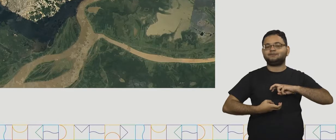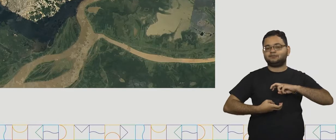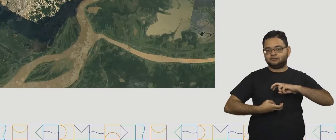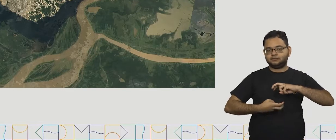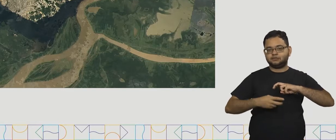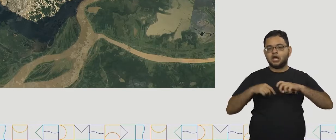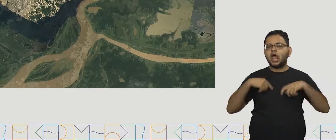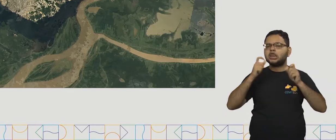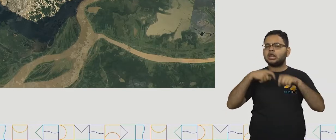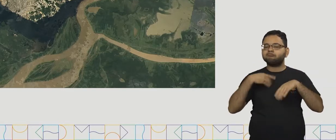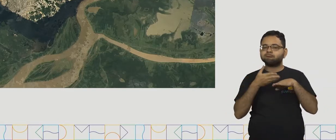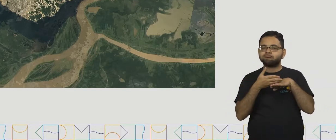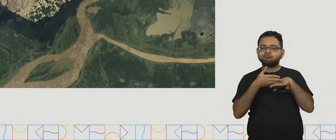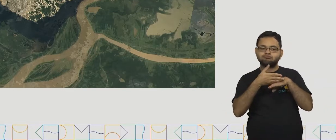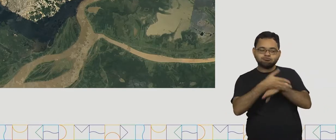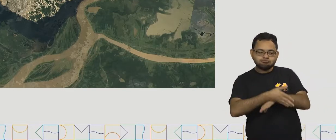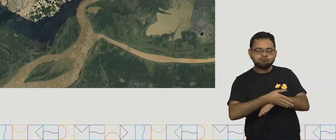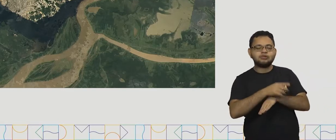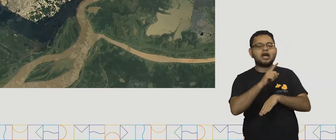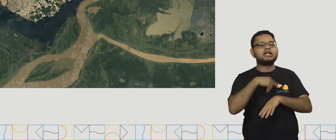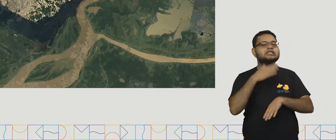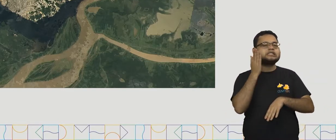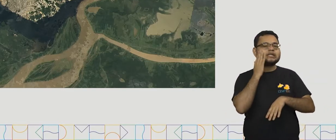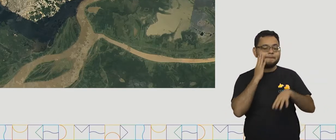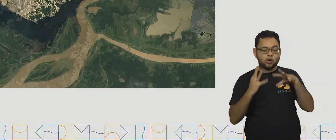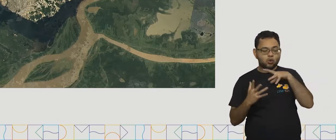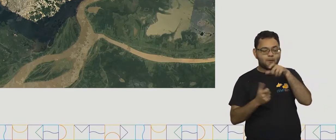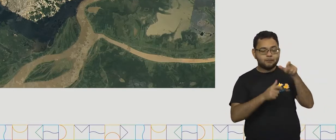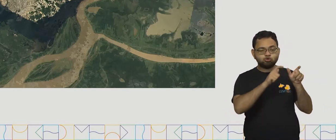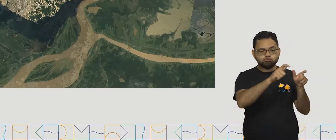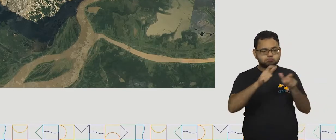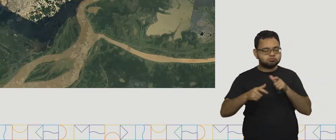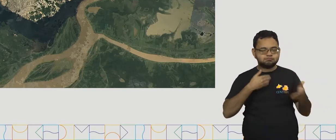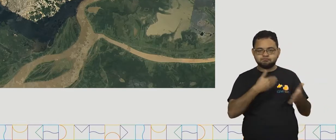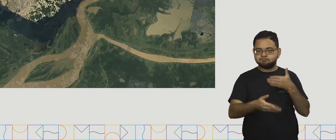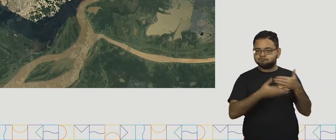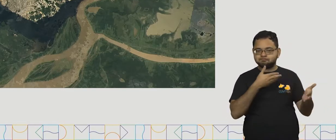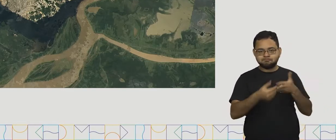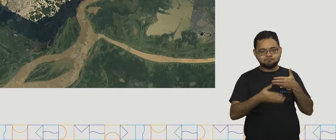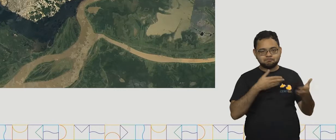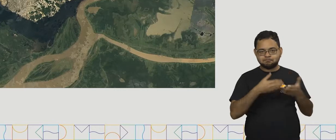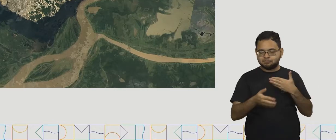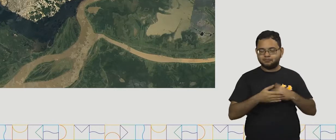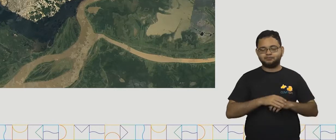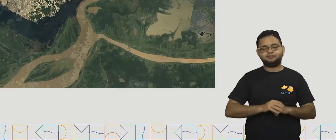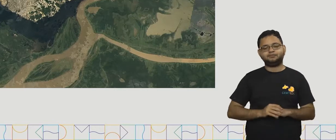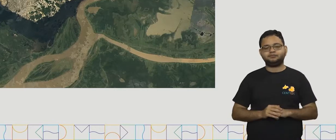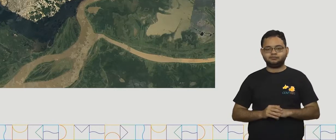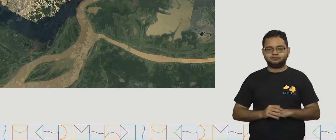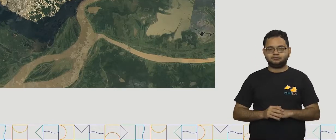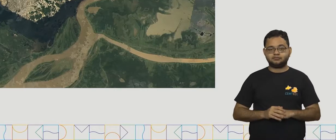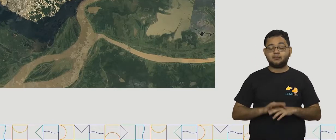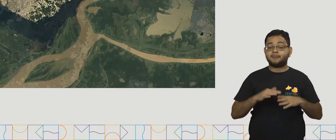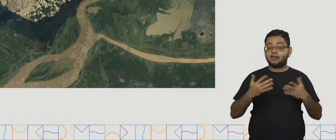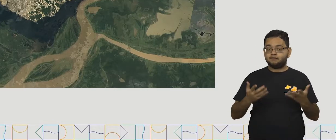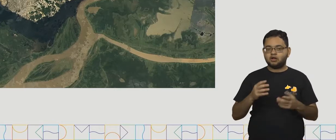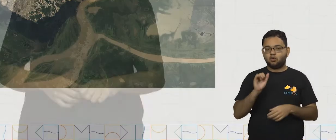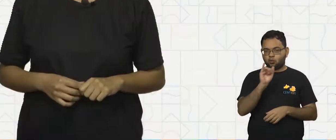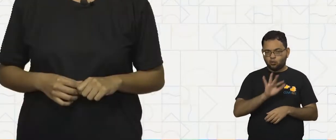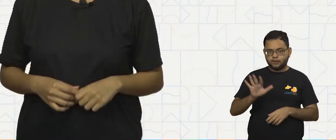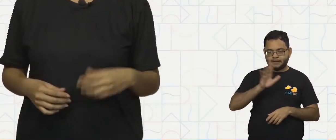você pode acessar imagens de todo o mundo, até mesmo de onde você mora. Essas imagens são